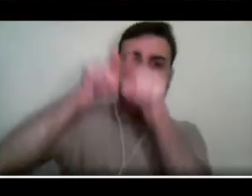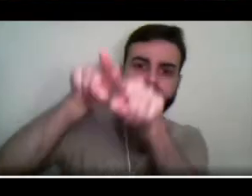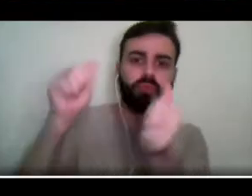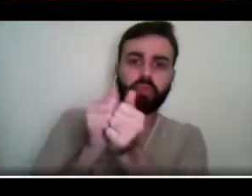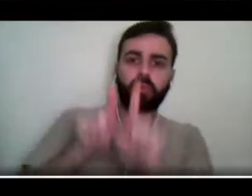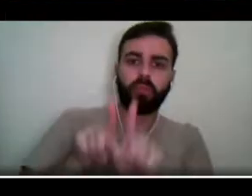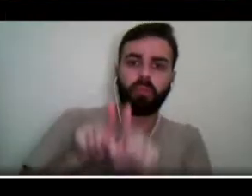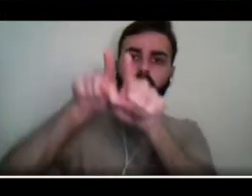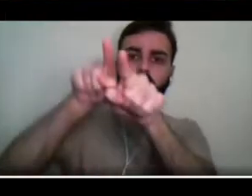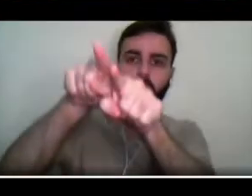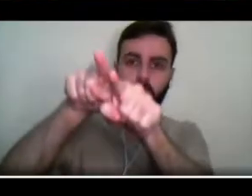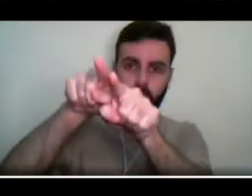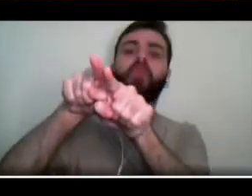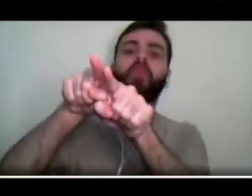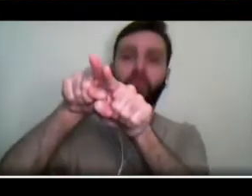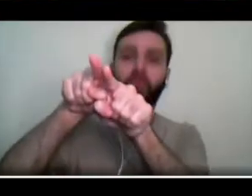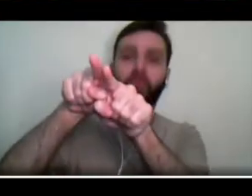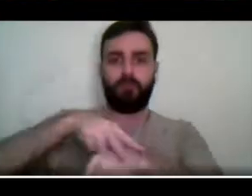deslocamento.